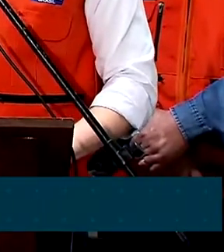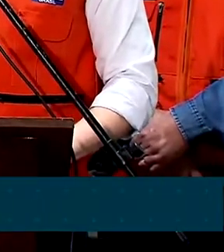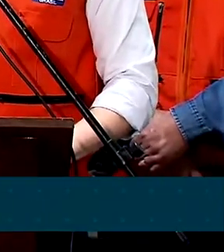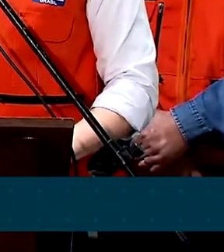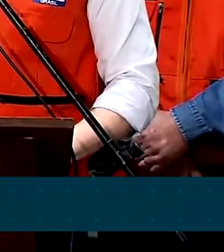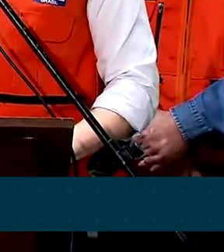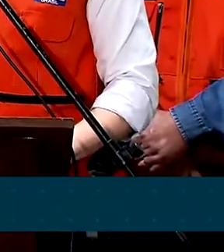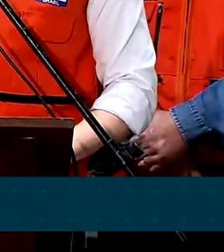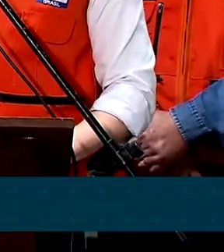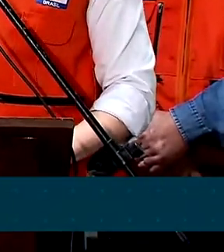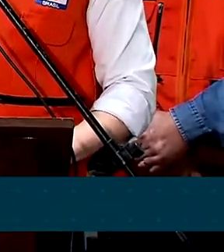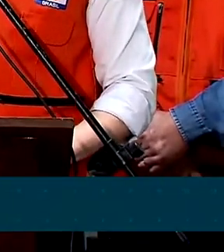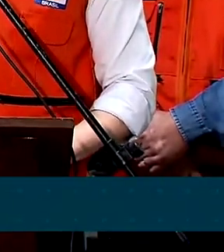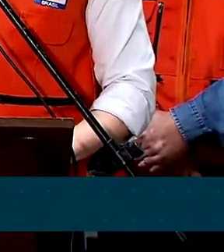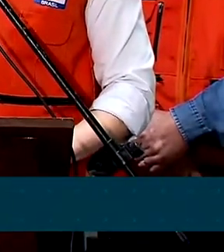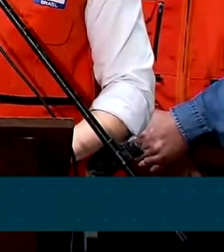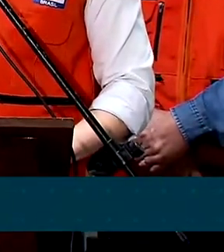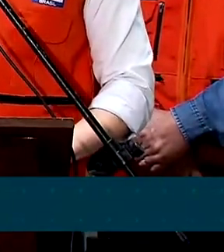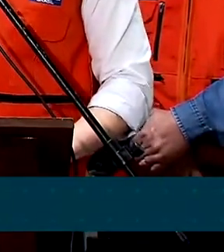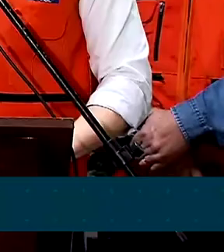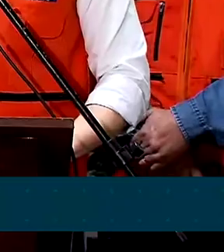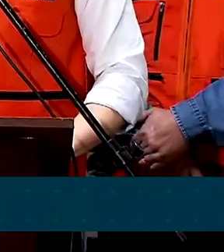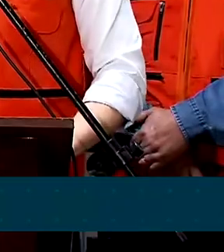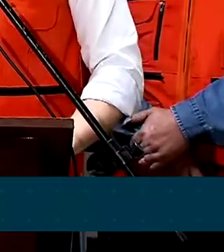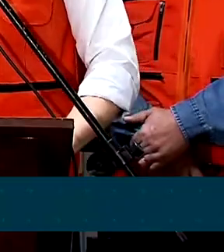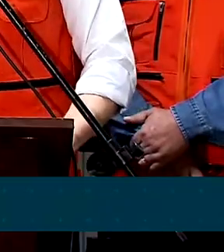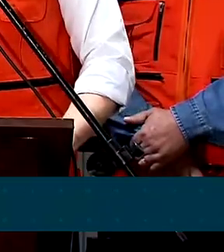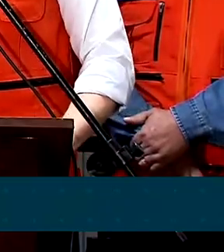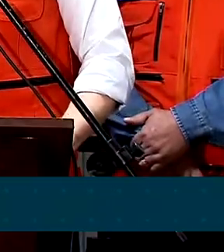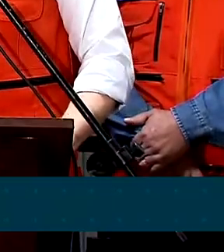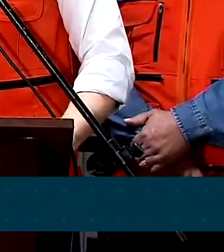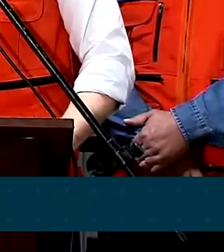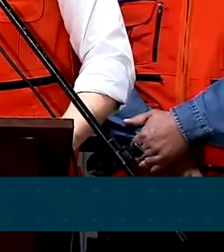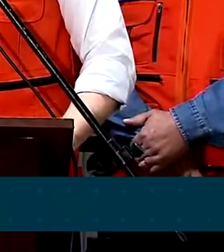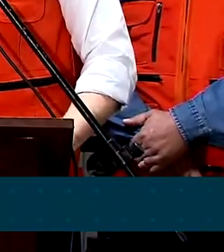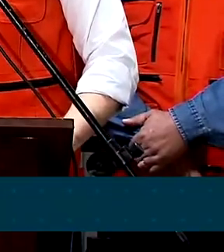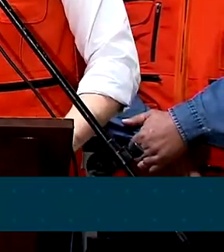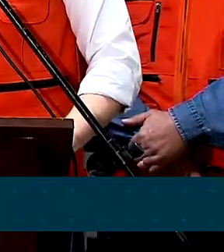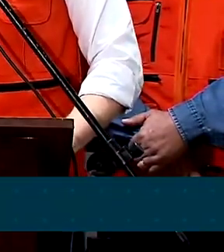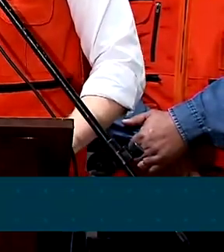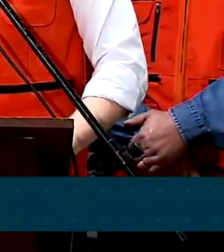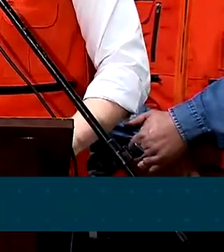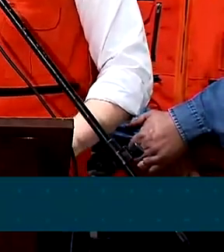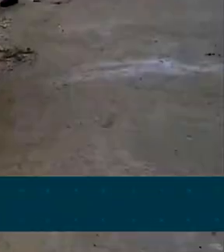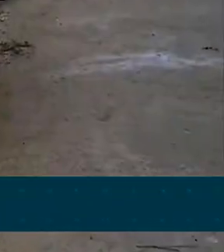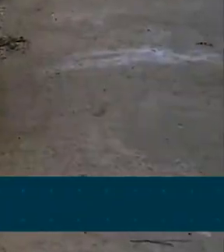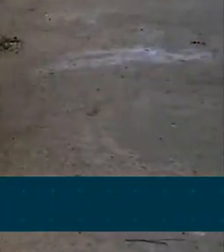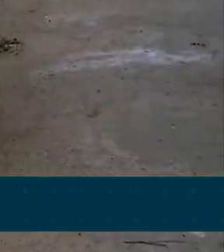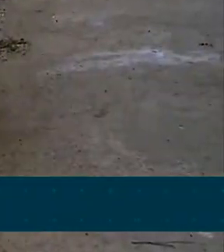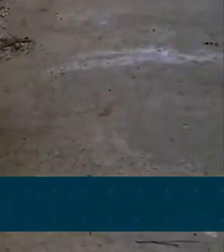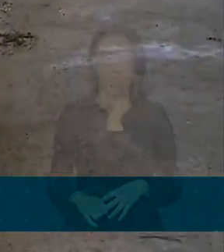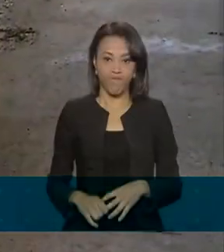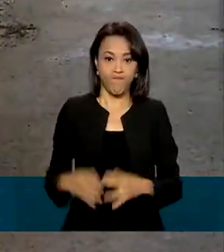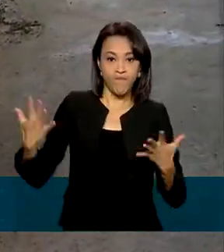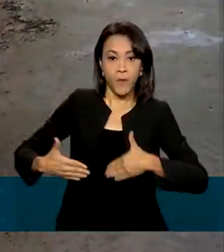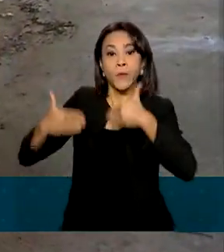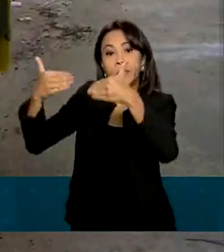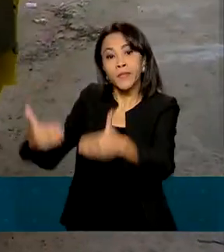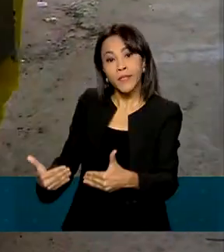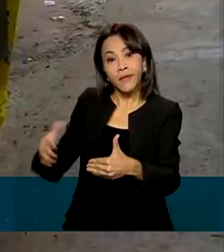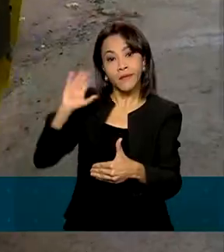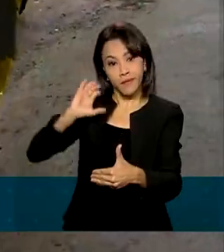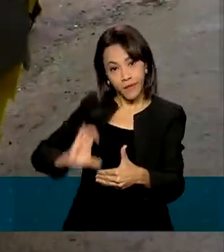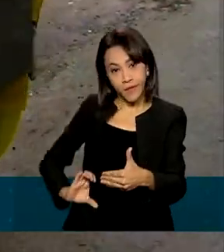essas declarações são inseridos no sistema do Ministério do Desenvolvimento Regional EA gente publica portaria de reconhecimento Federal o ministério da